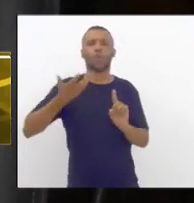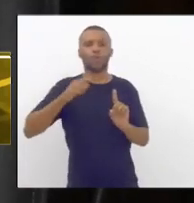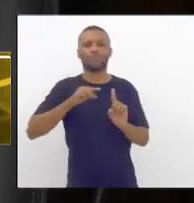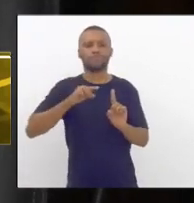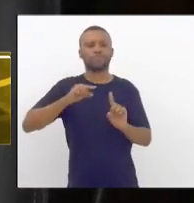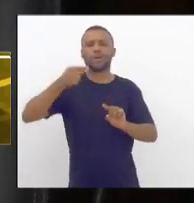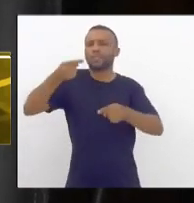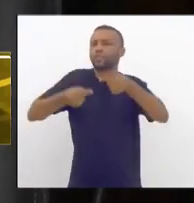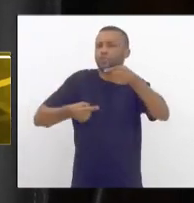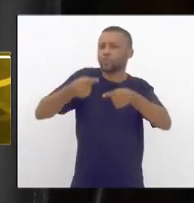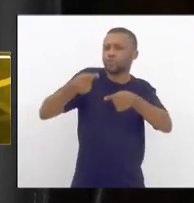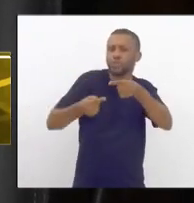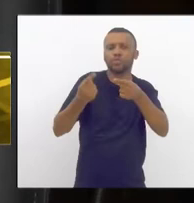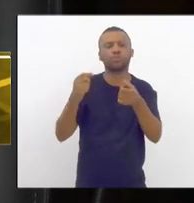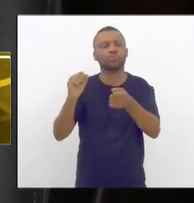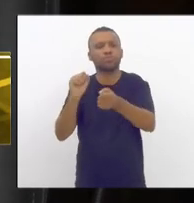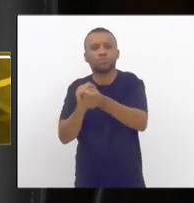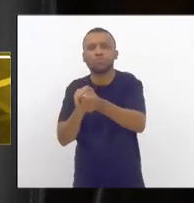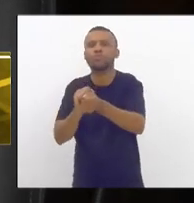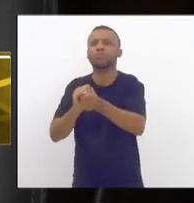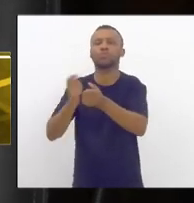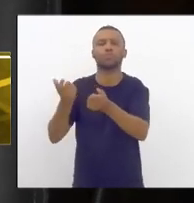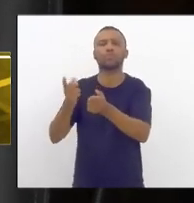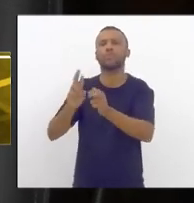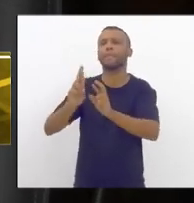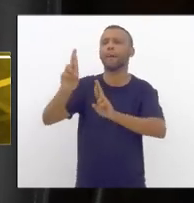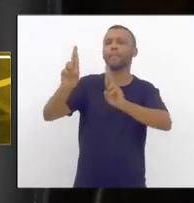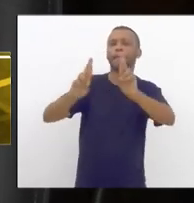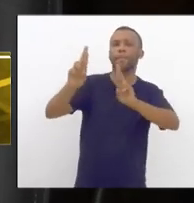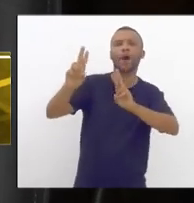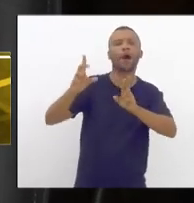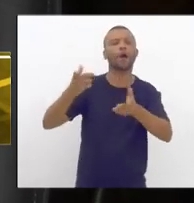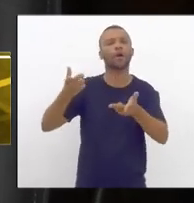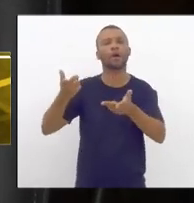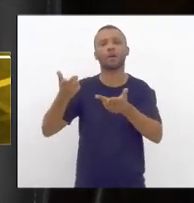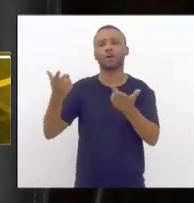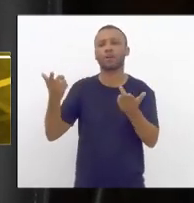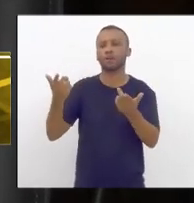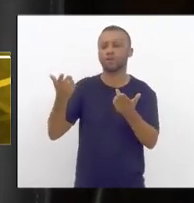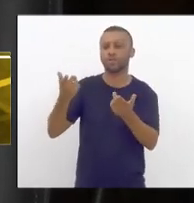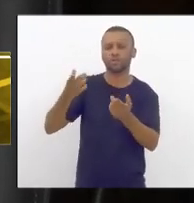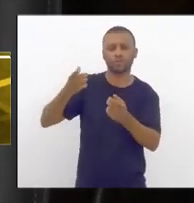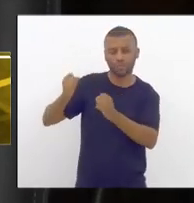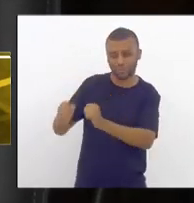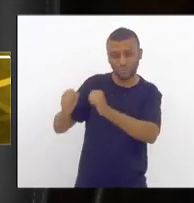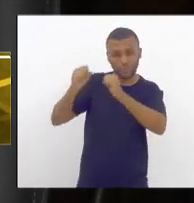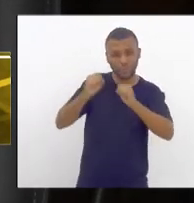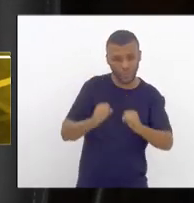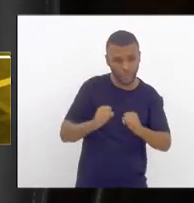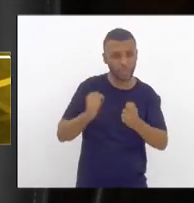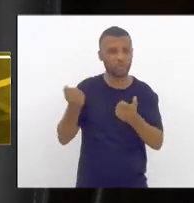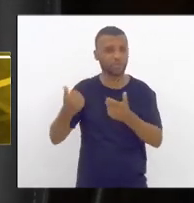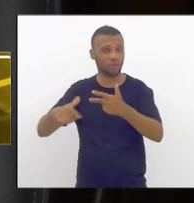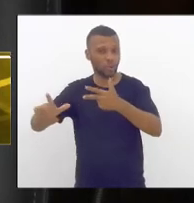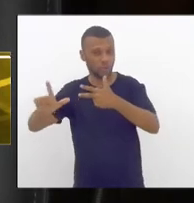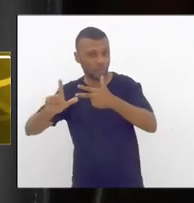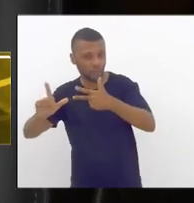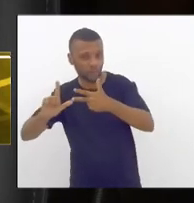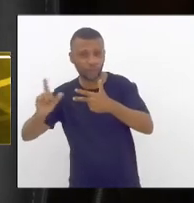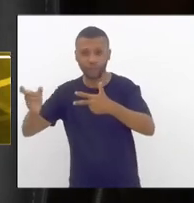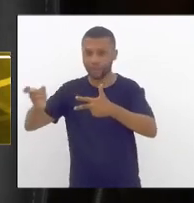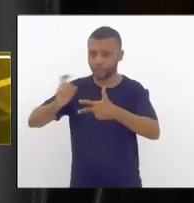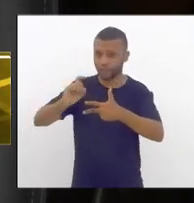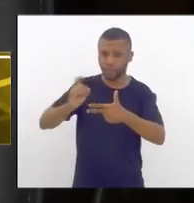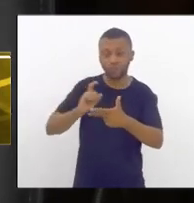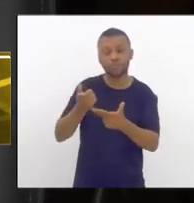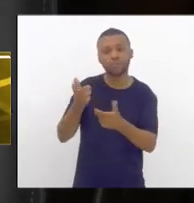discutindo com os poderes constituídos a uma possibilidade de poder manter os